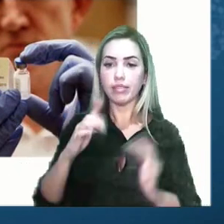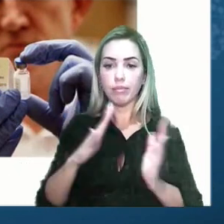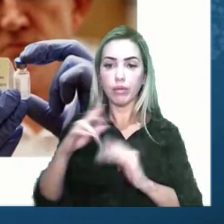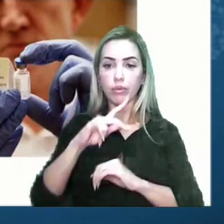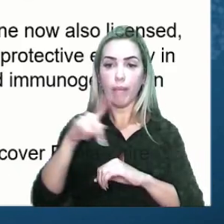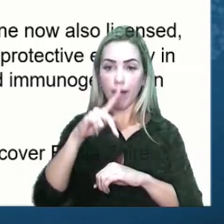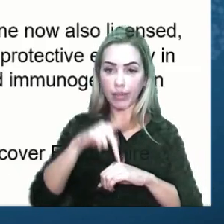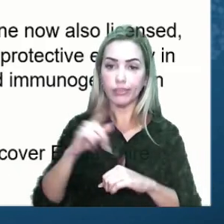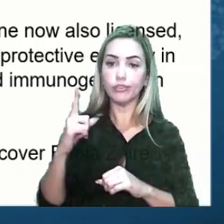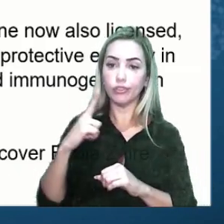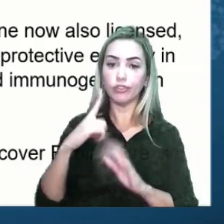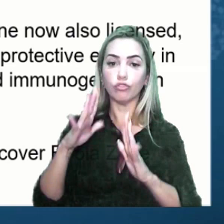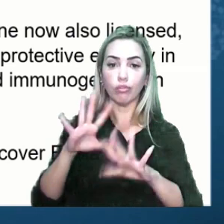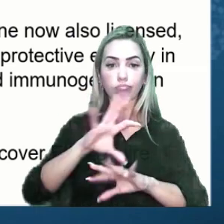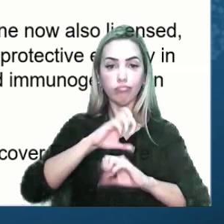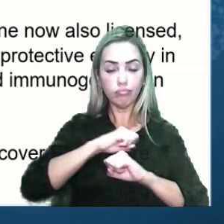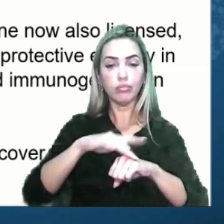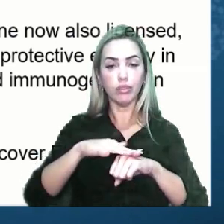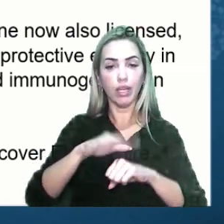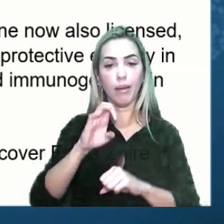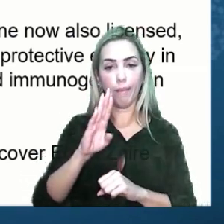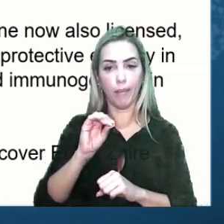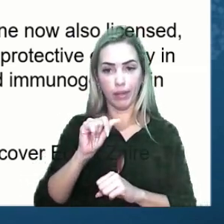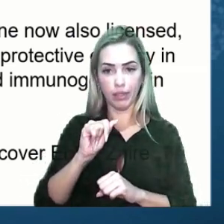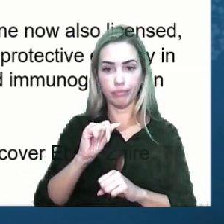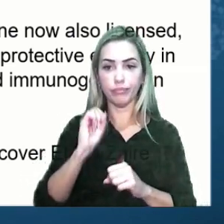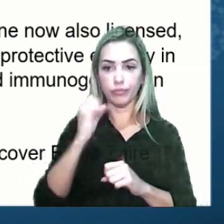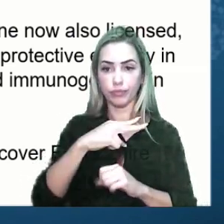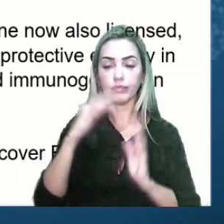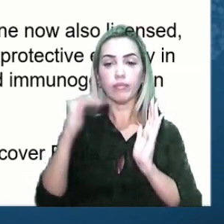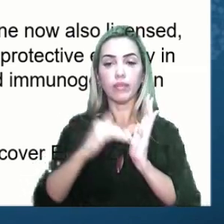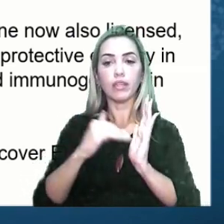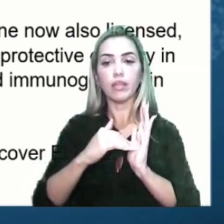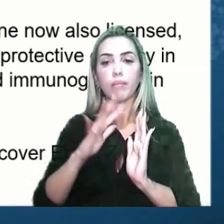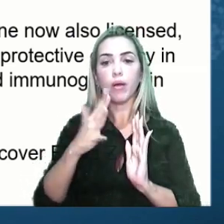países com infecções do vírus ebola. E até o